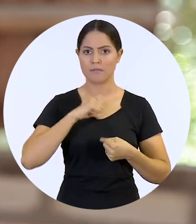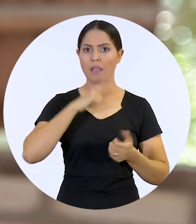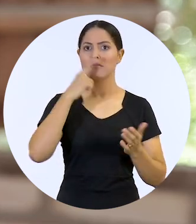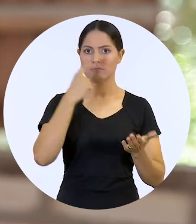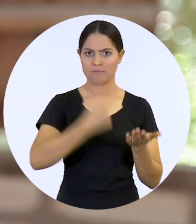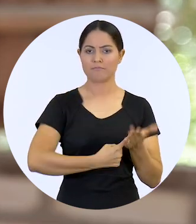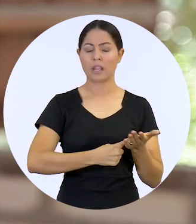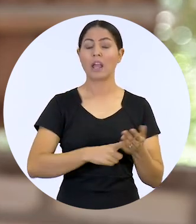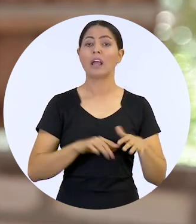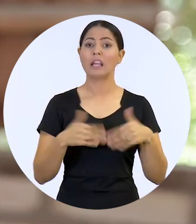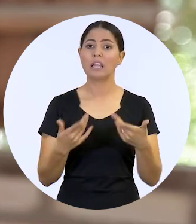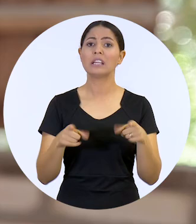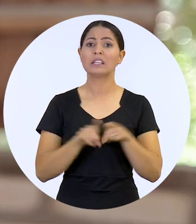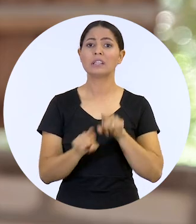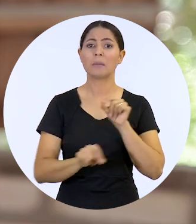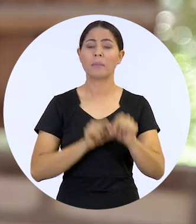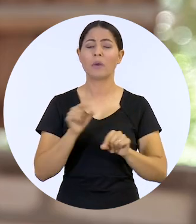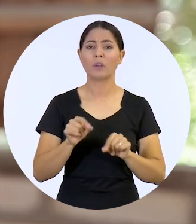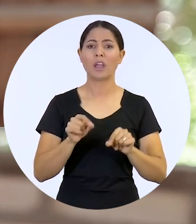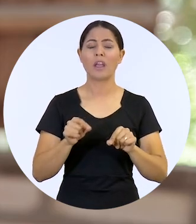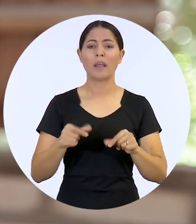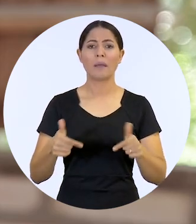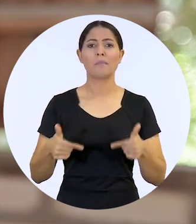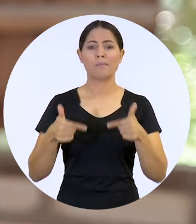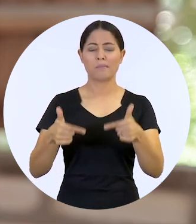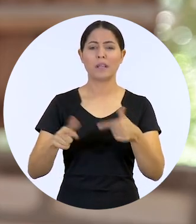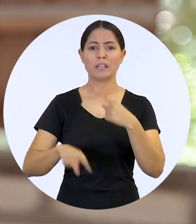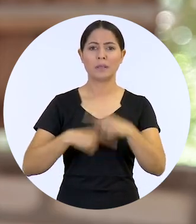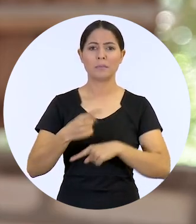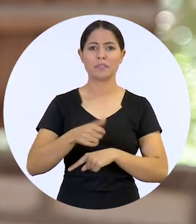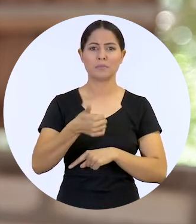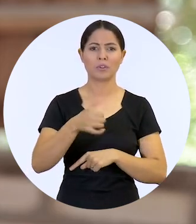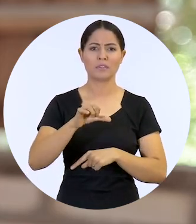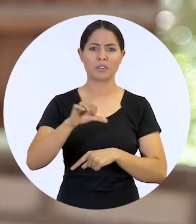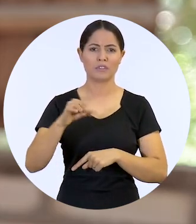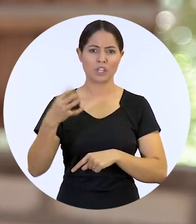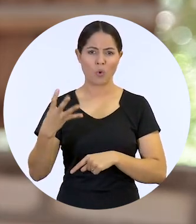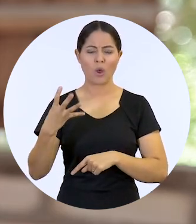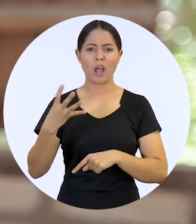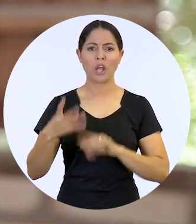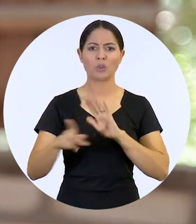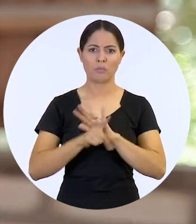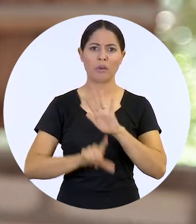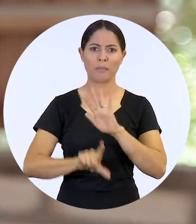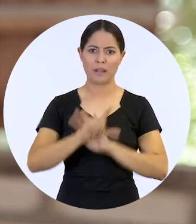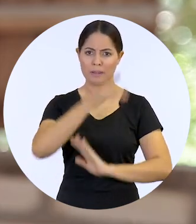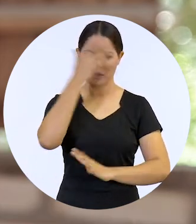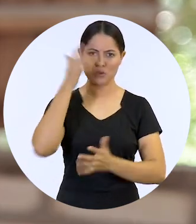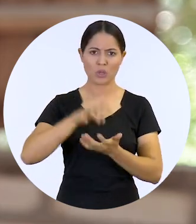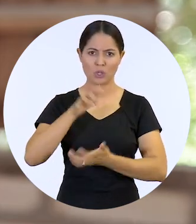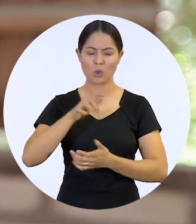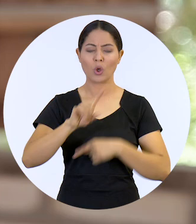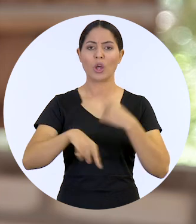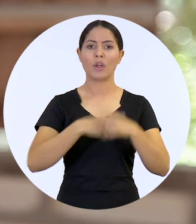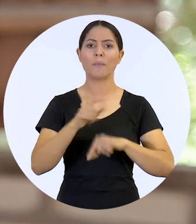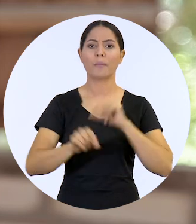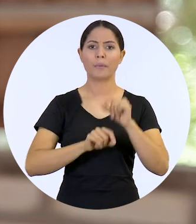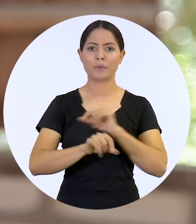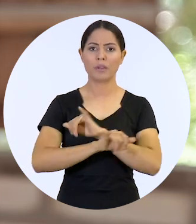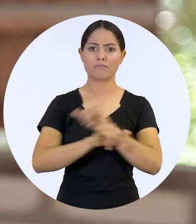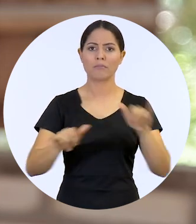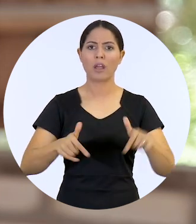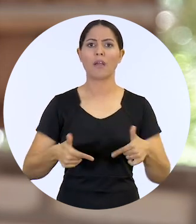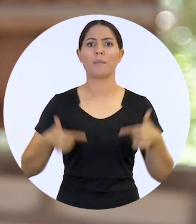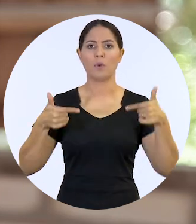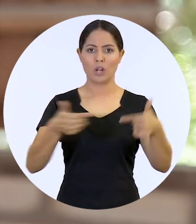e depois que vemos a Política Nacional do Idoso em 1994, e depois que vemos, com base na Constituição, na